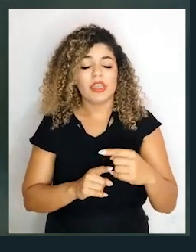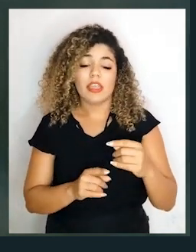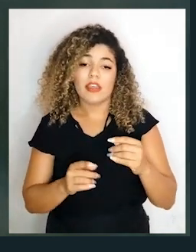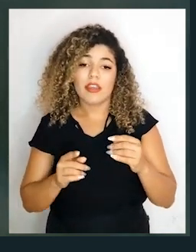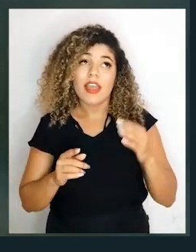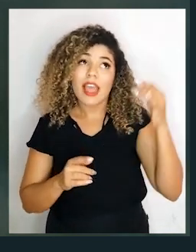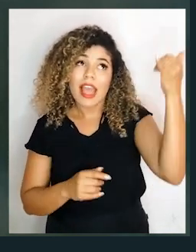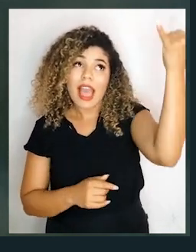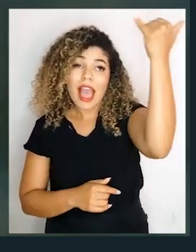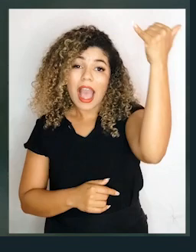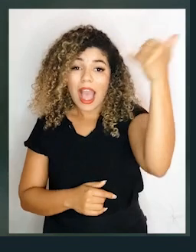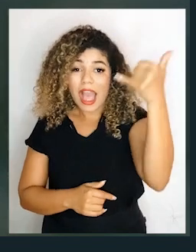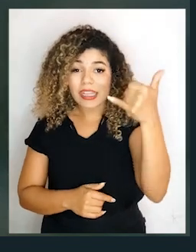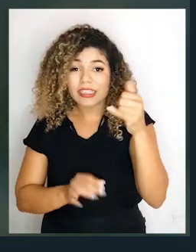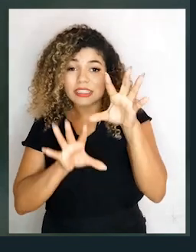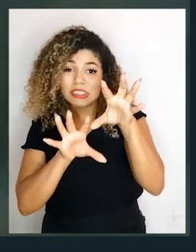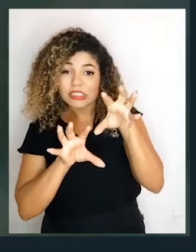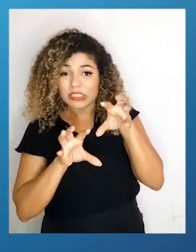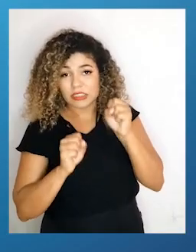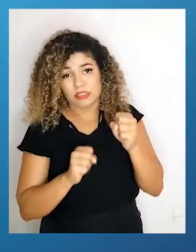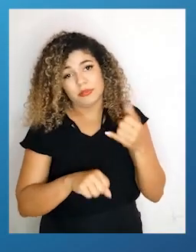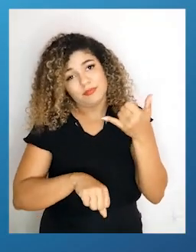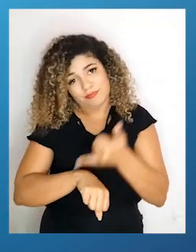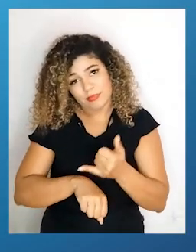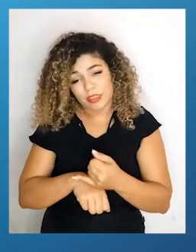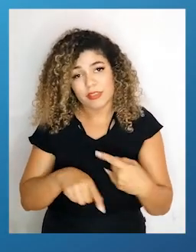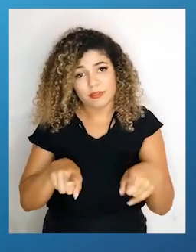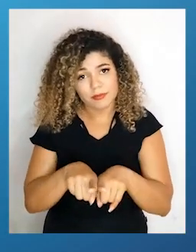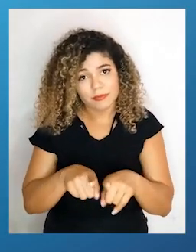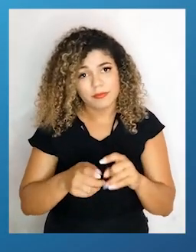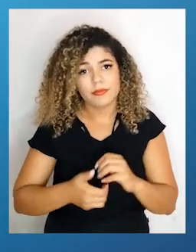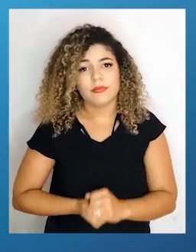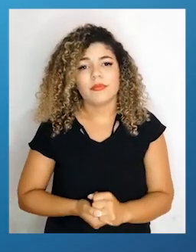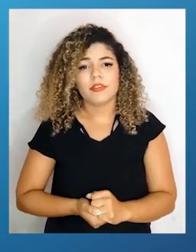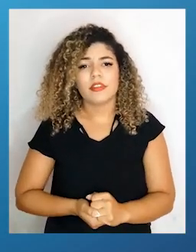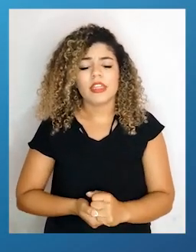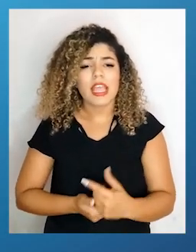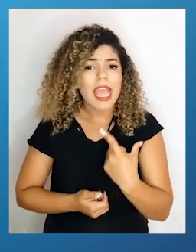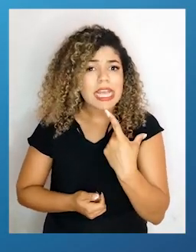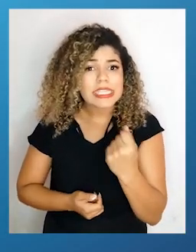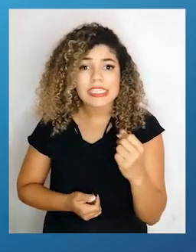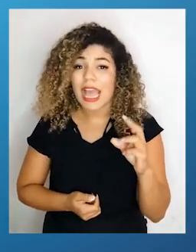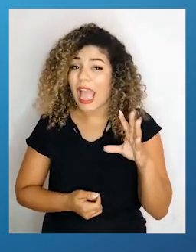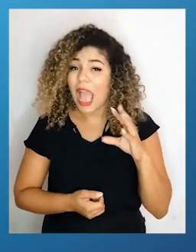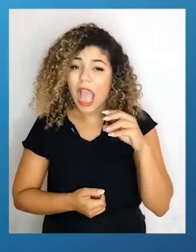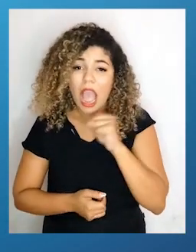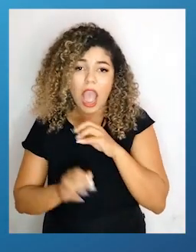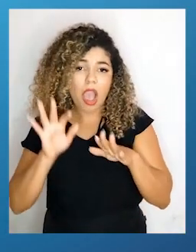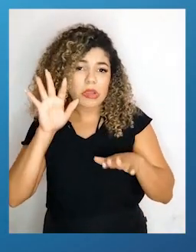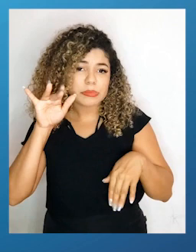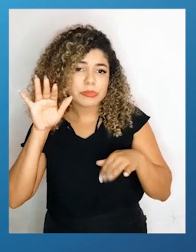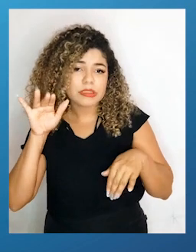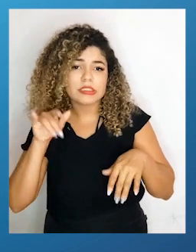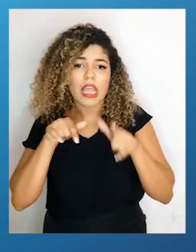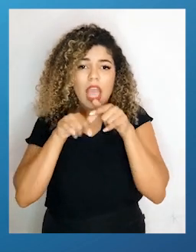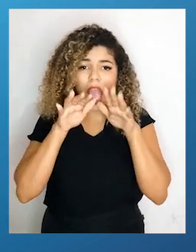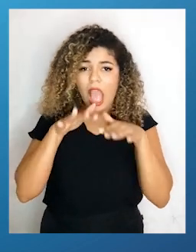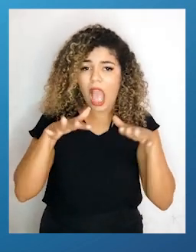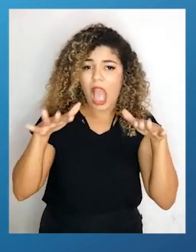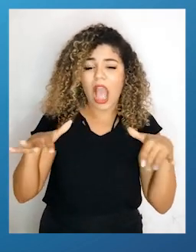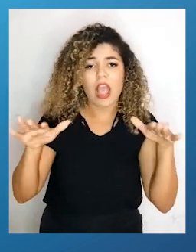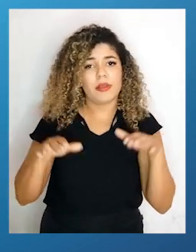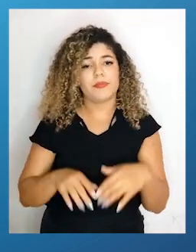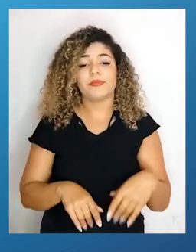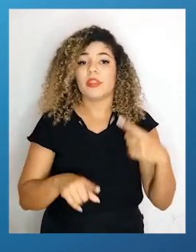elétrica que é feita pelos metais. Saia imediatamente de piscinas, lagos, lagoas e praias.